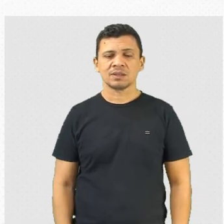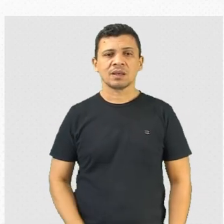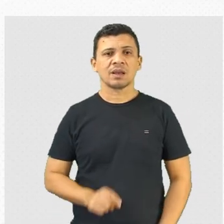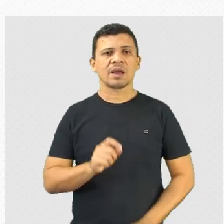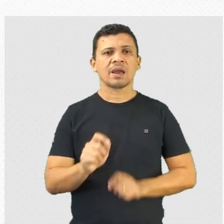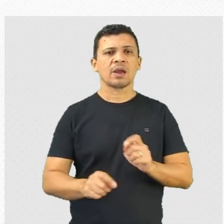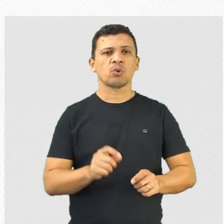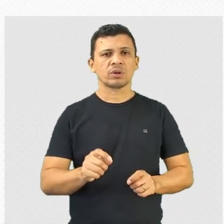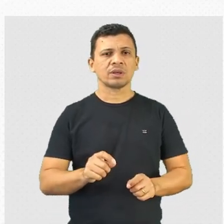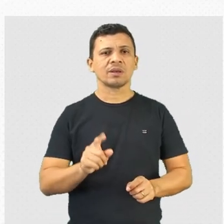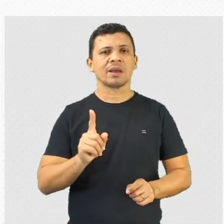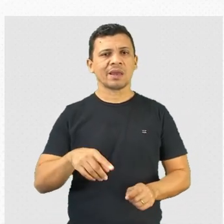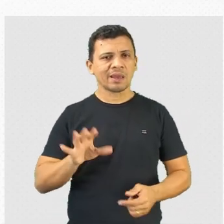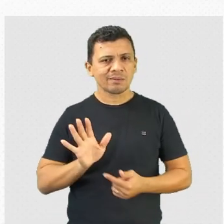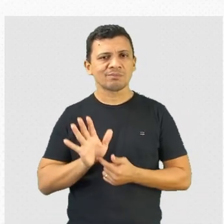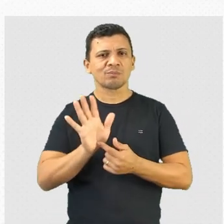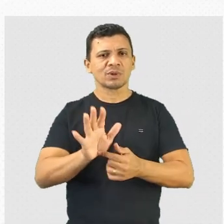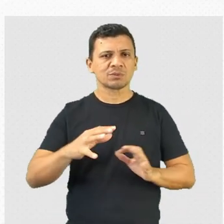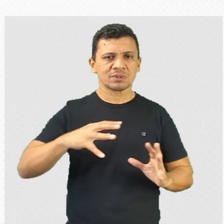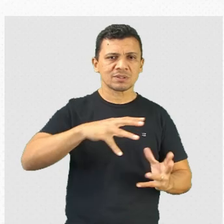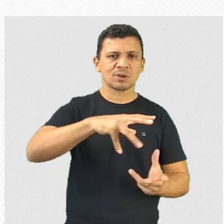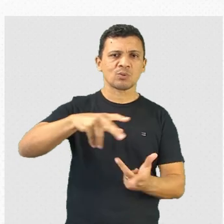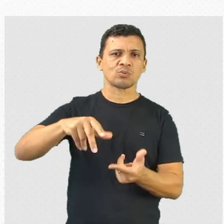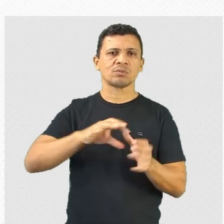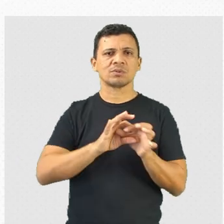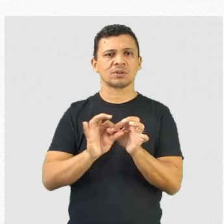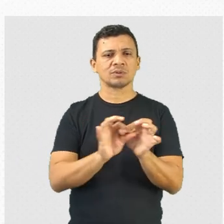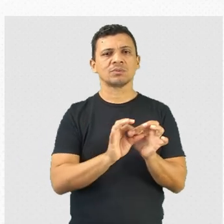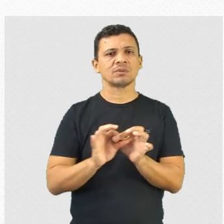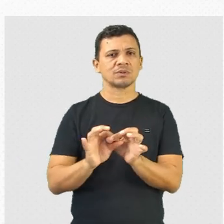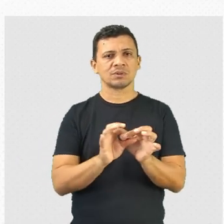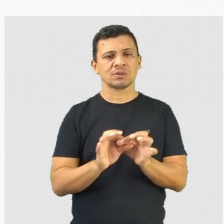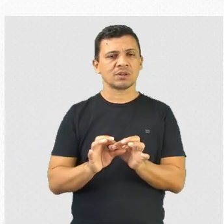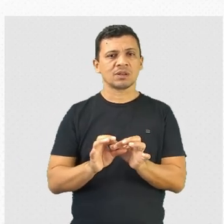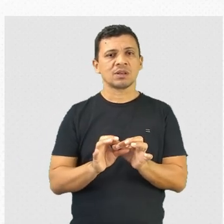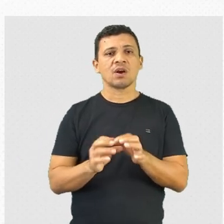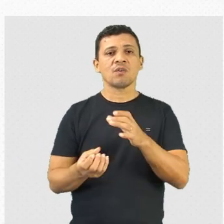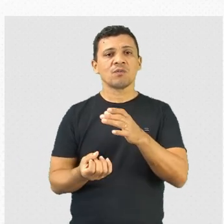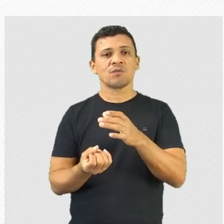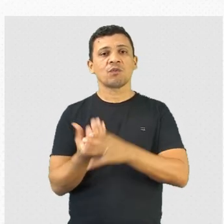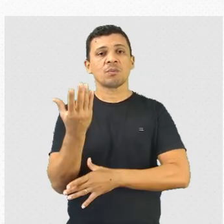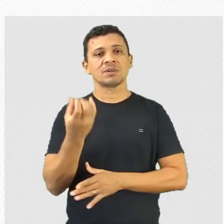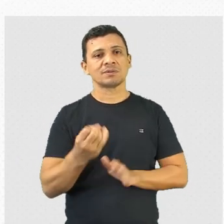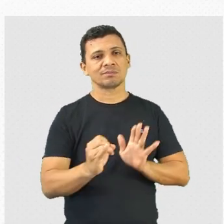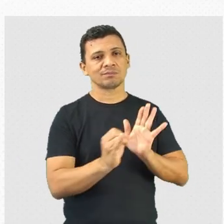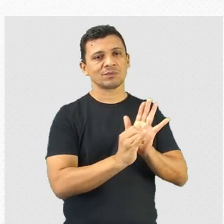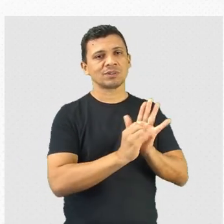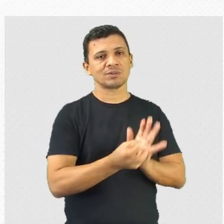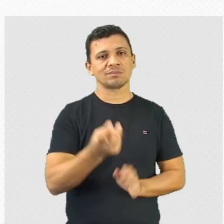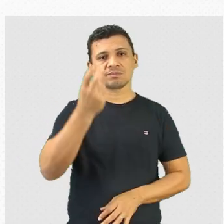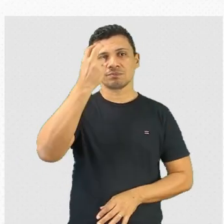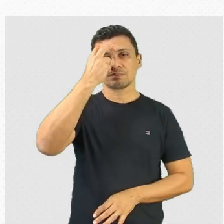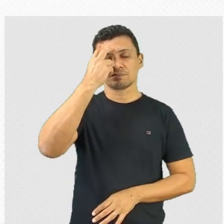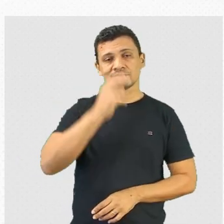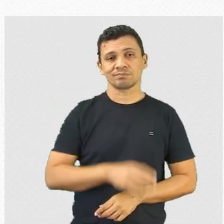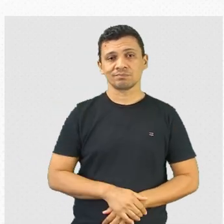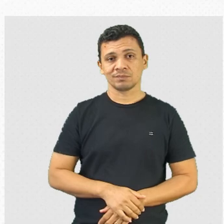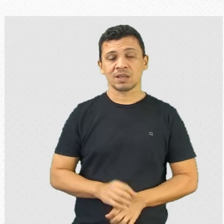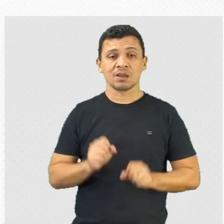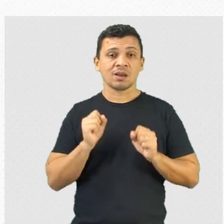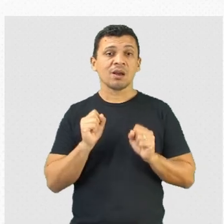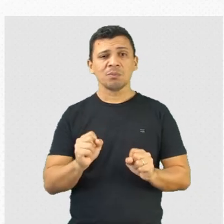uma expressão da globalização. Isso é uma questão de formação de identidade cultural. Então, eu posso me